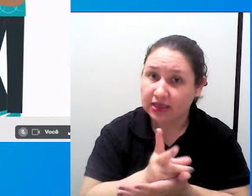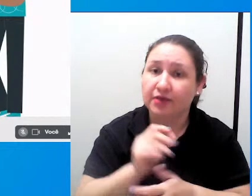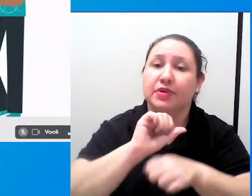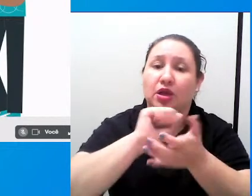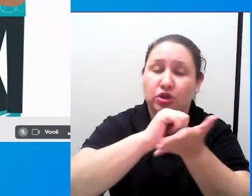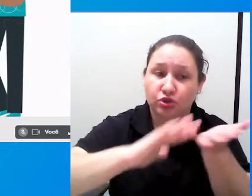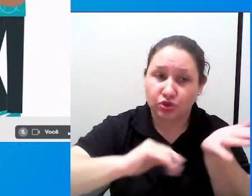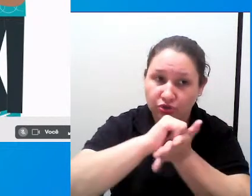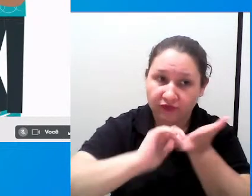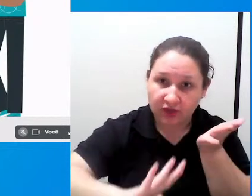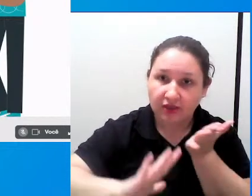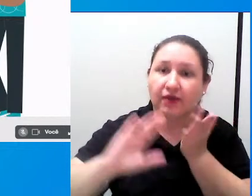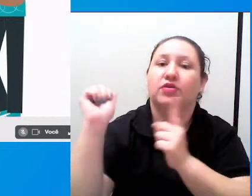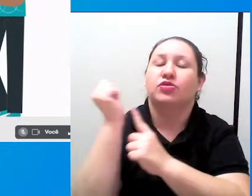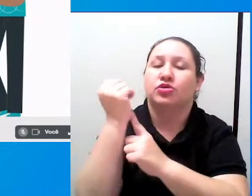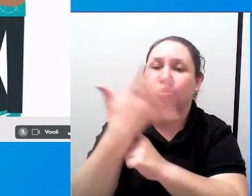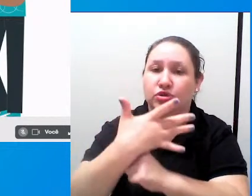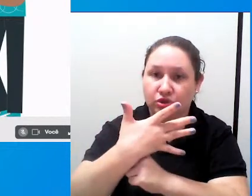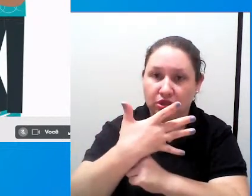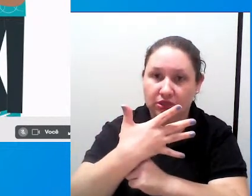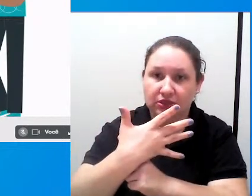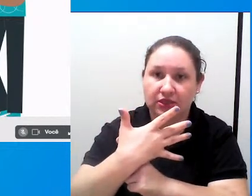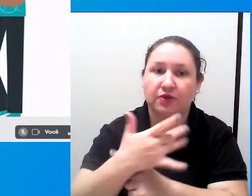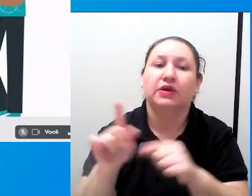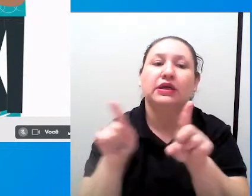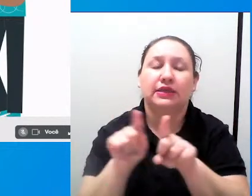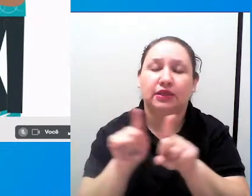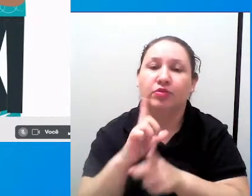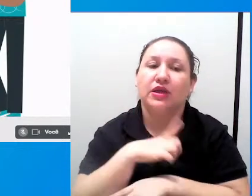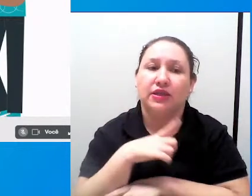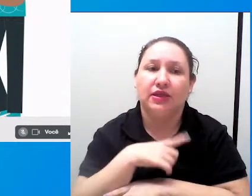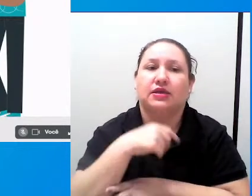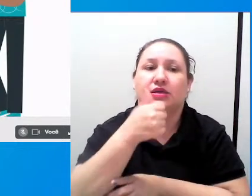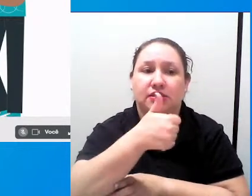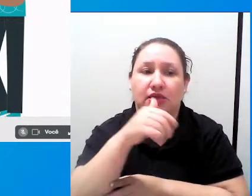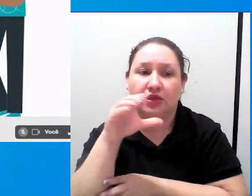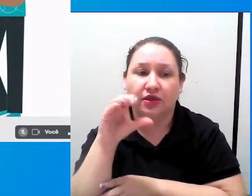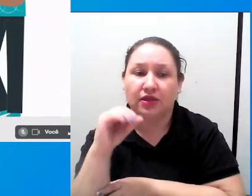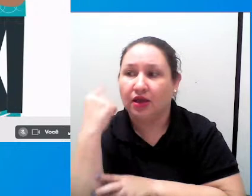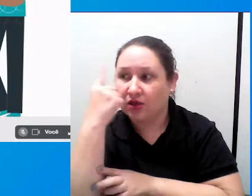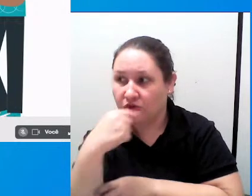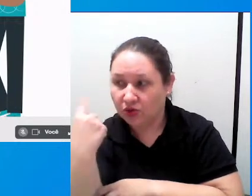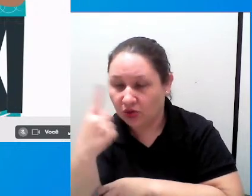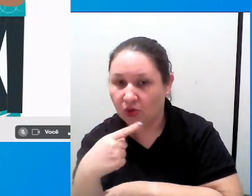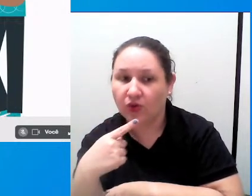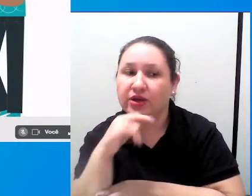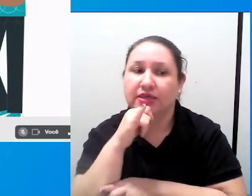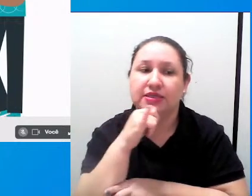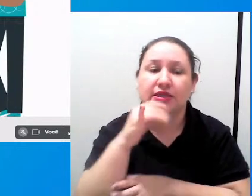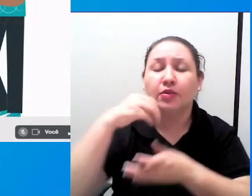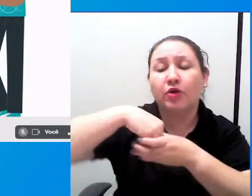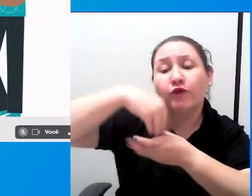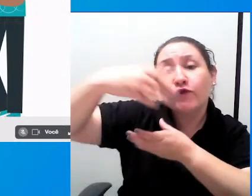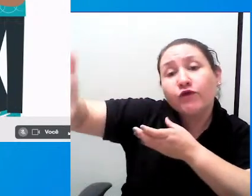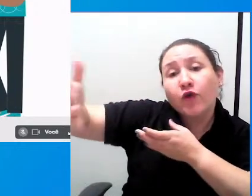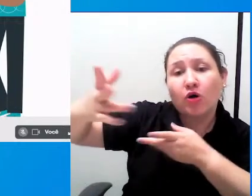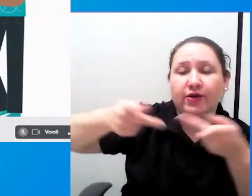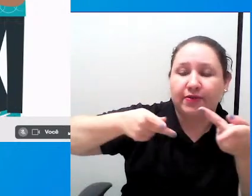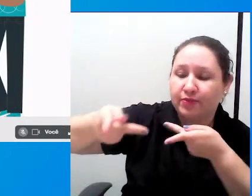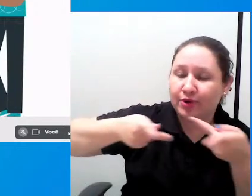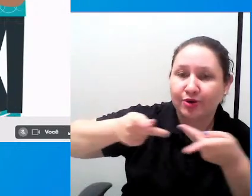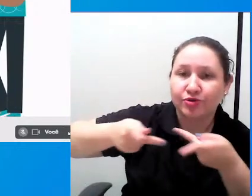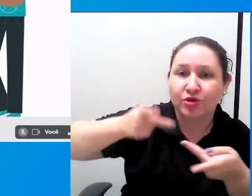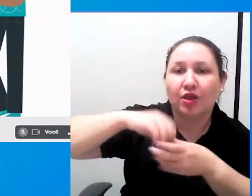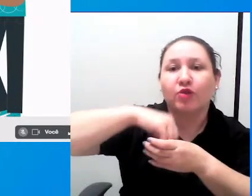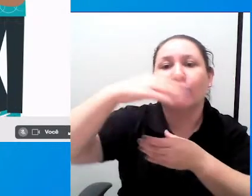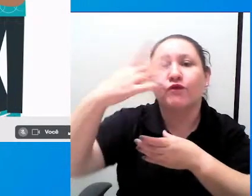executar 110 horas de ações de extensão. O que, que isso conta? Participação em projeto ou atividade de extensão, participação na